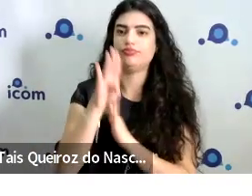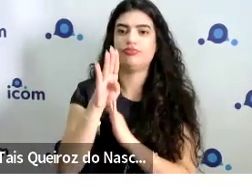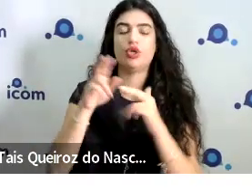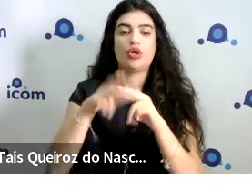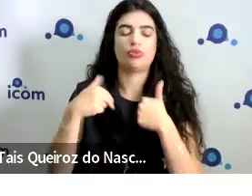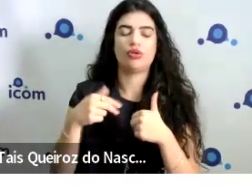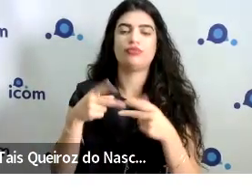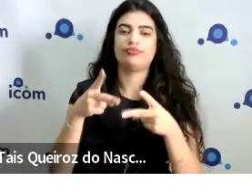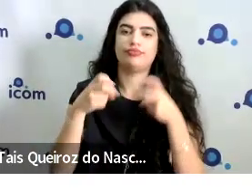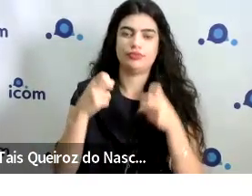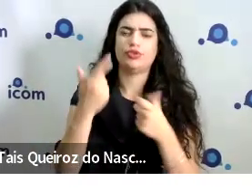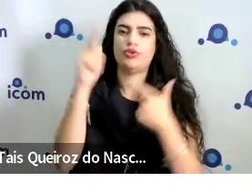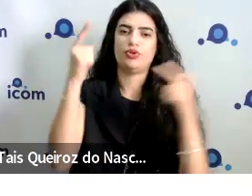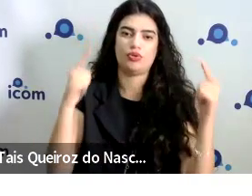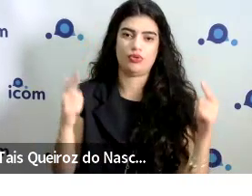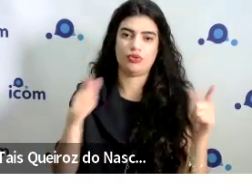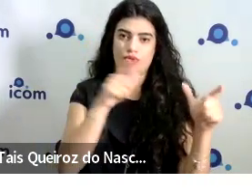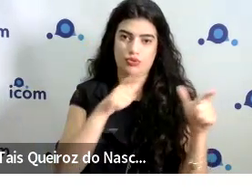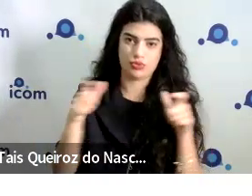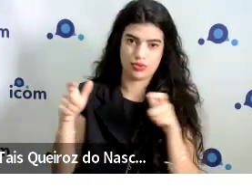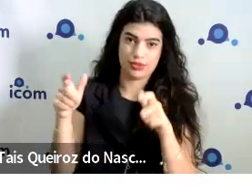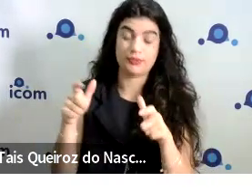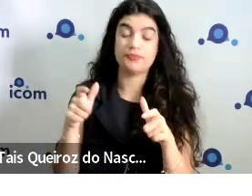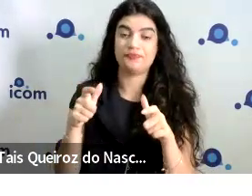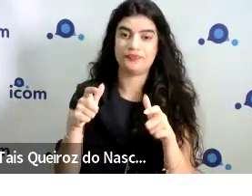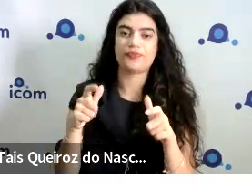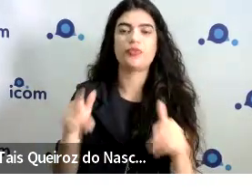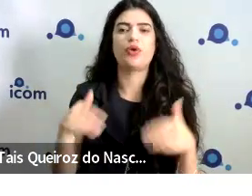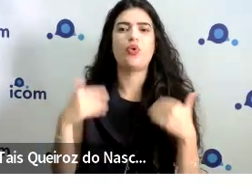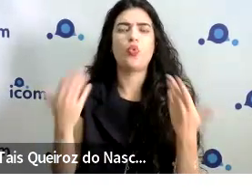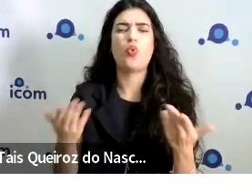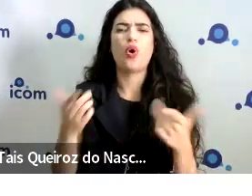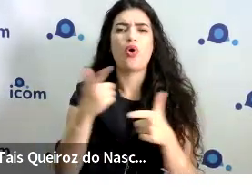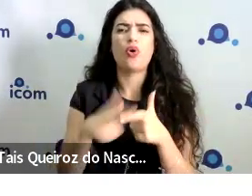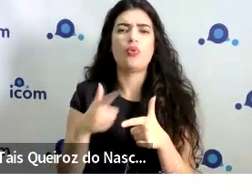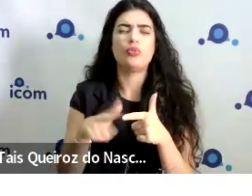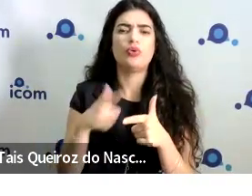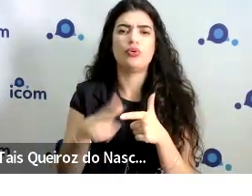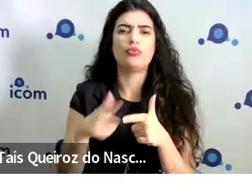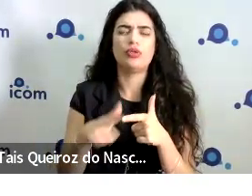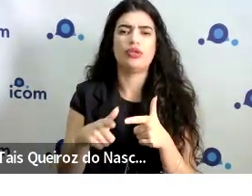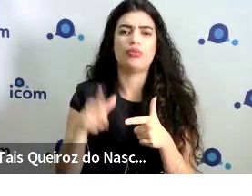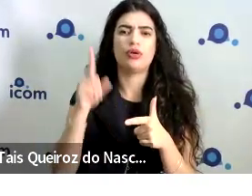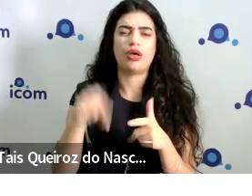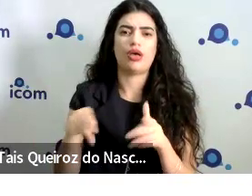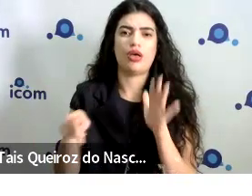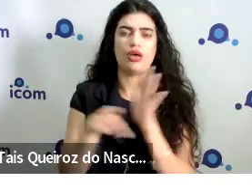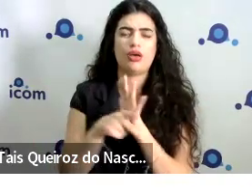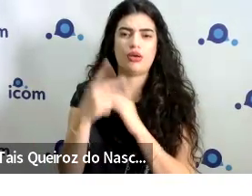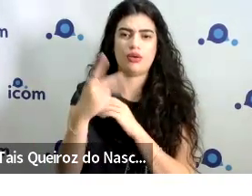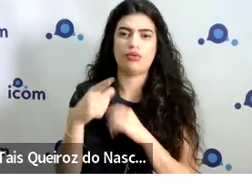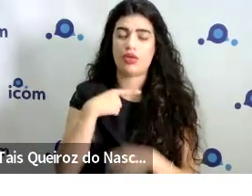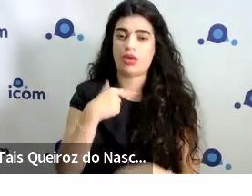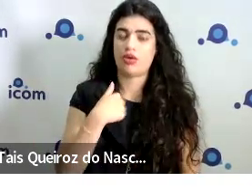gente enxerga em outras localidades. E quais são, então, os problemas que são aqui elencados, na minha